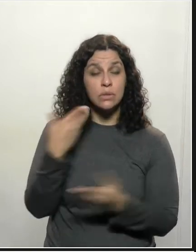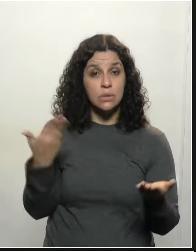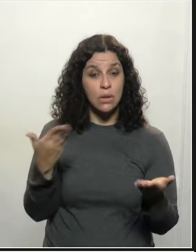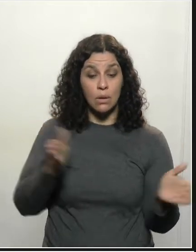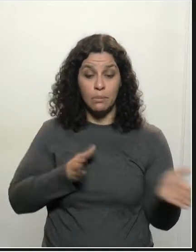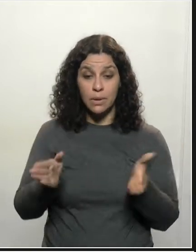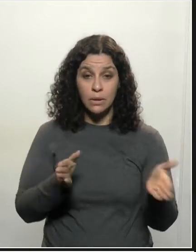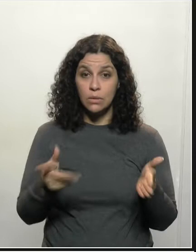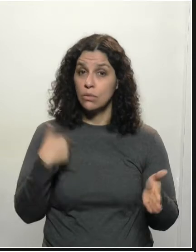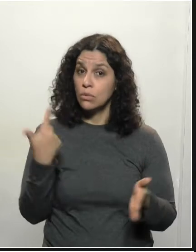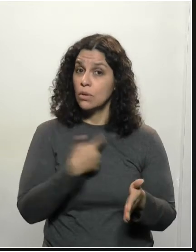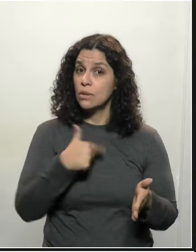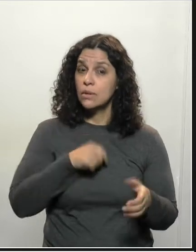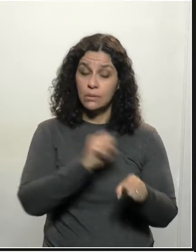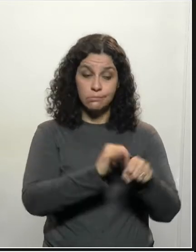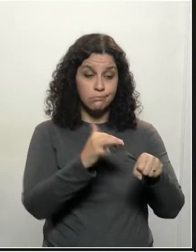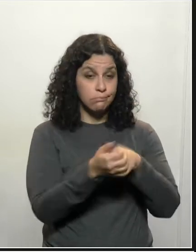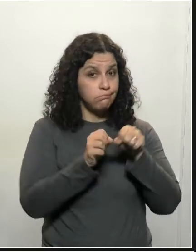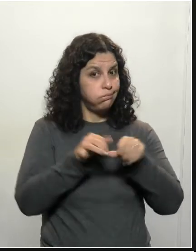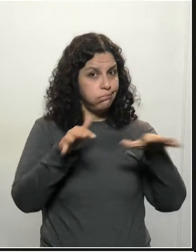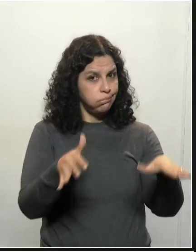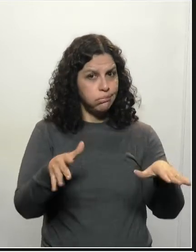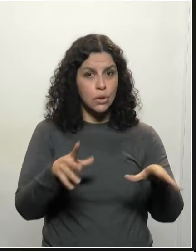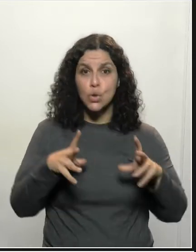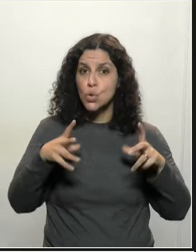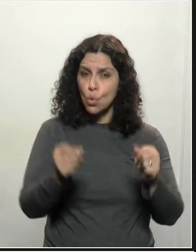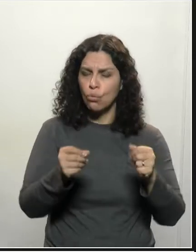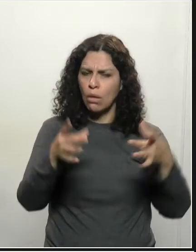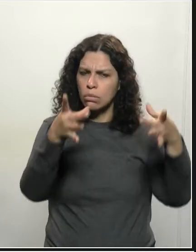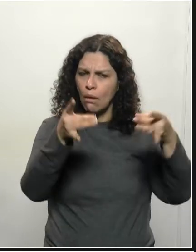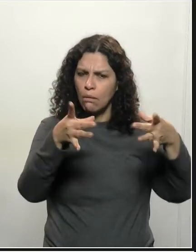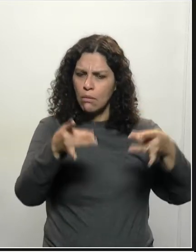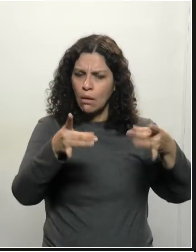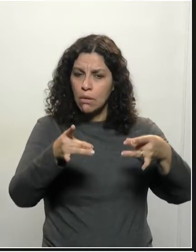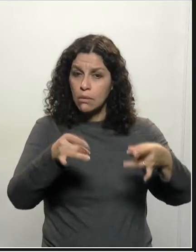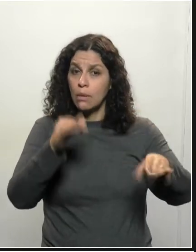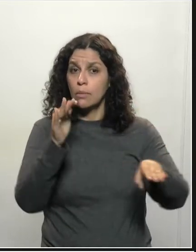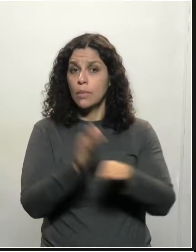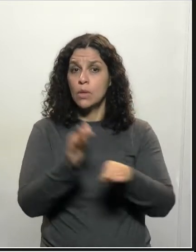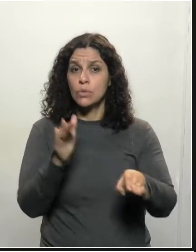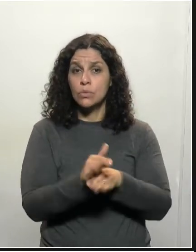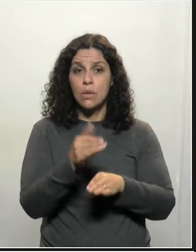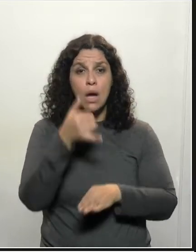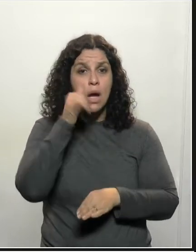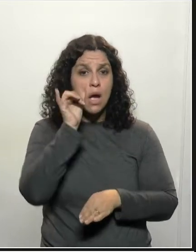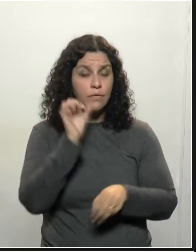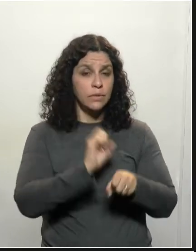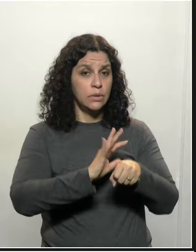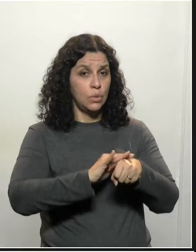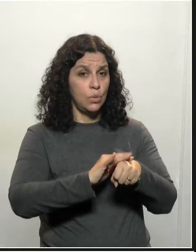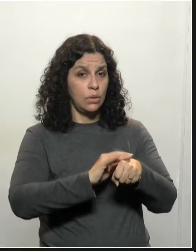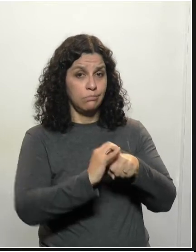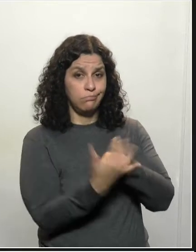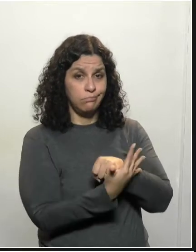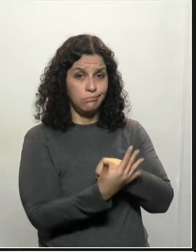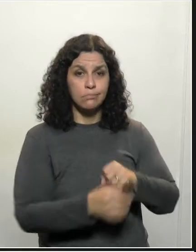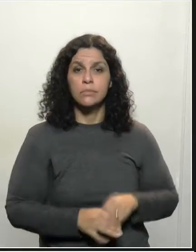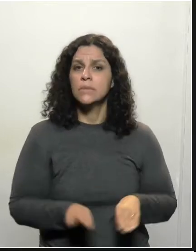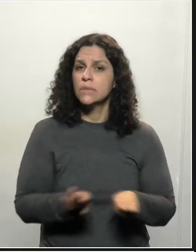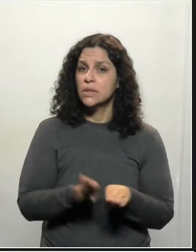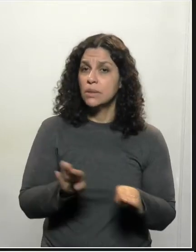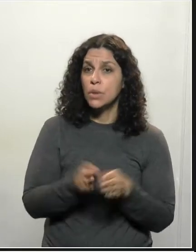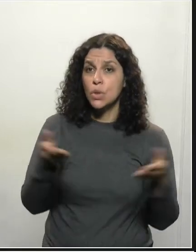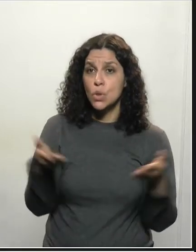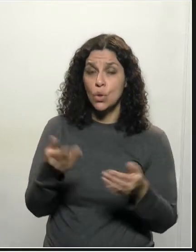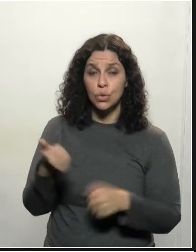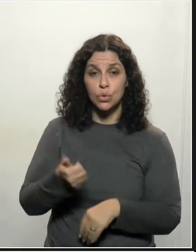pela pandemia e fazendo todos os enfrentamentos necessários diante do coronavírus. E na condição